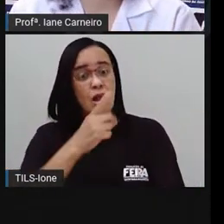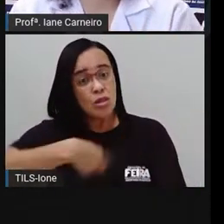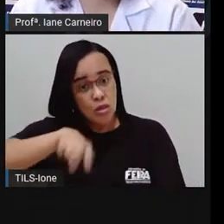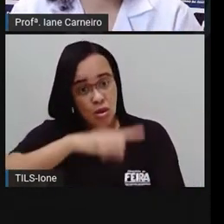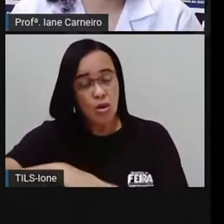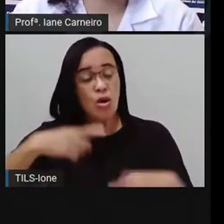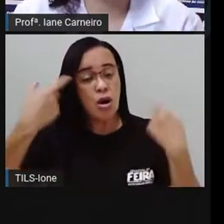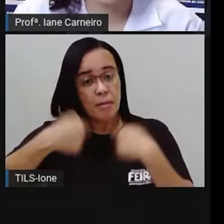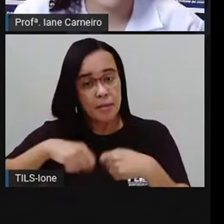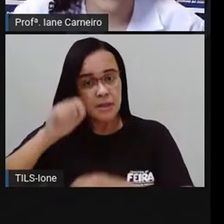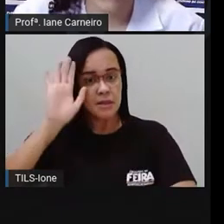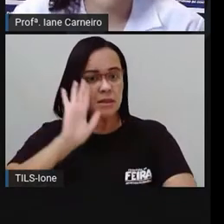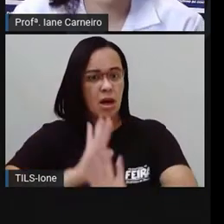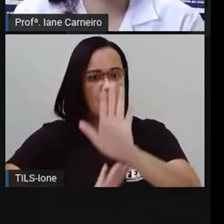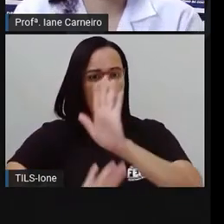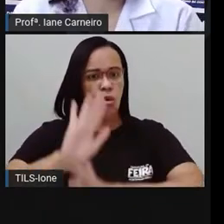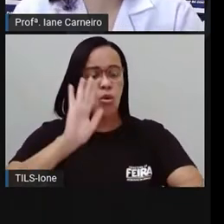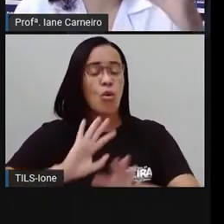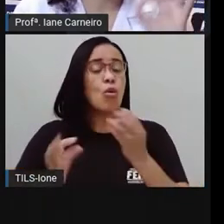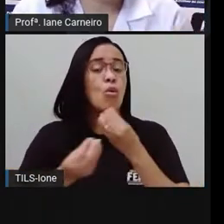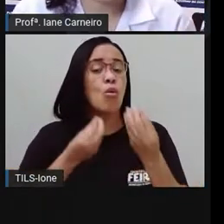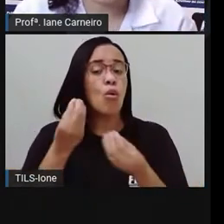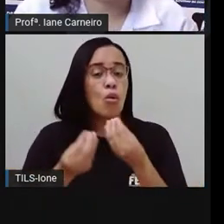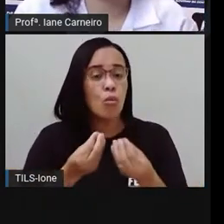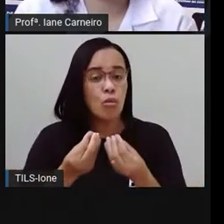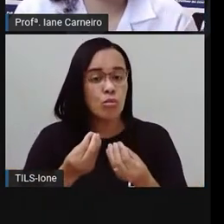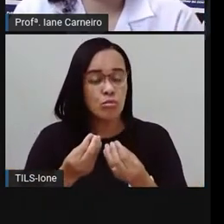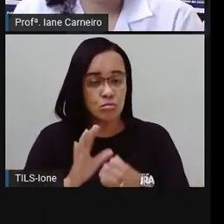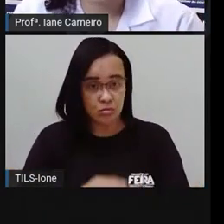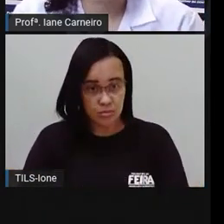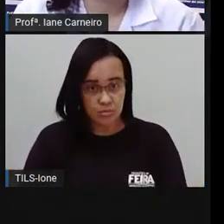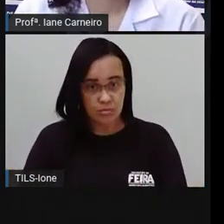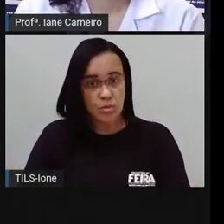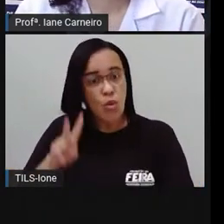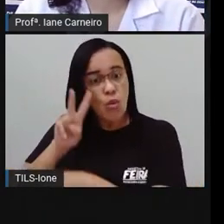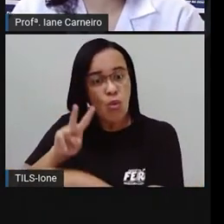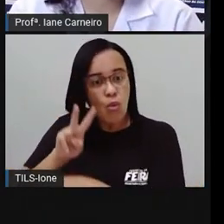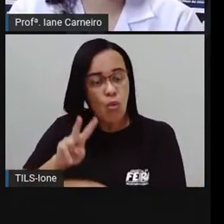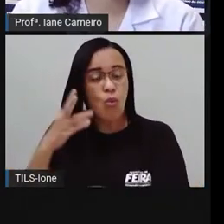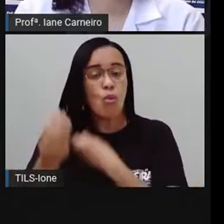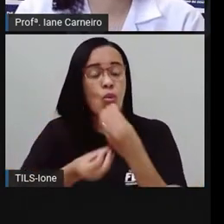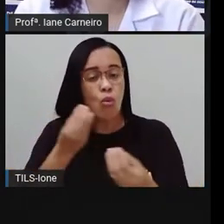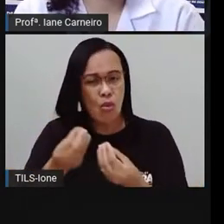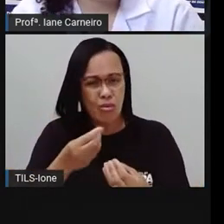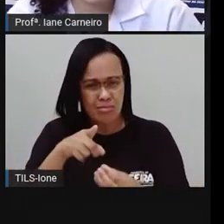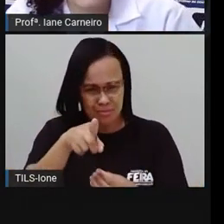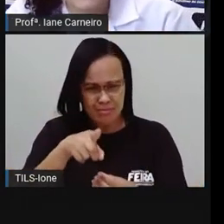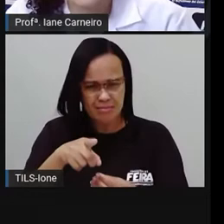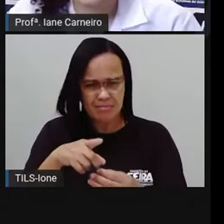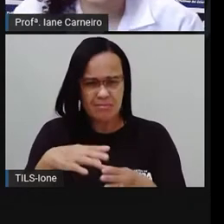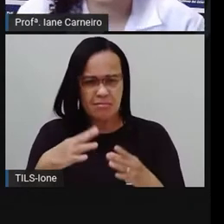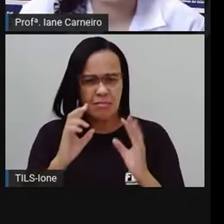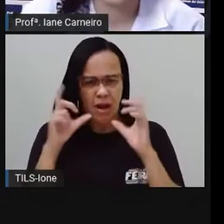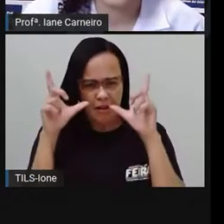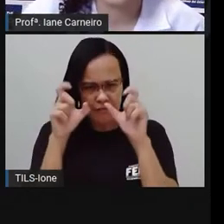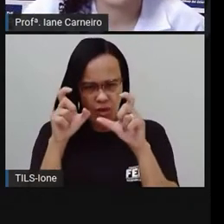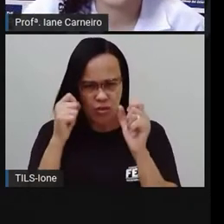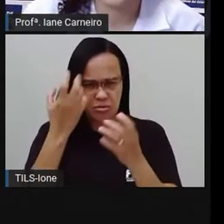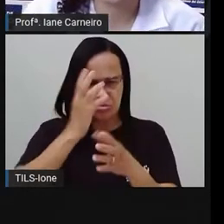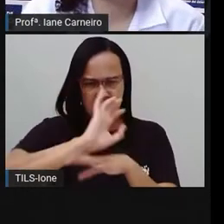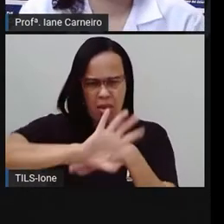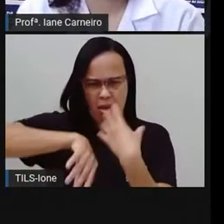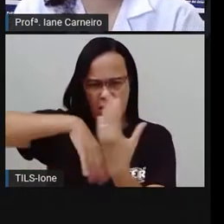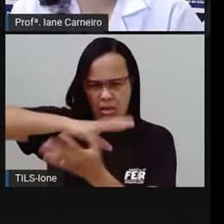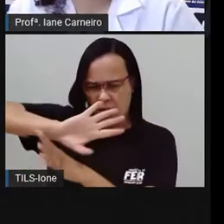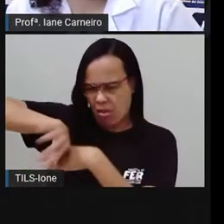cuidar do nosso lar. E aí, ó, a Pró colocou essa imagem aqui, porque é uma imagem que a casa está meio bagunçada, né? Tem uma sujeirinha no